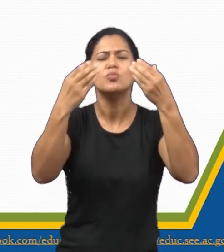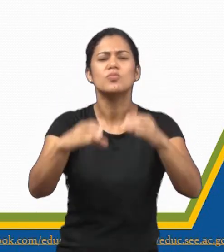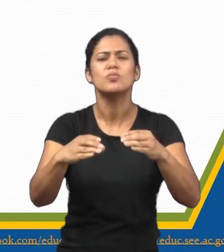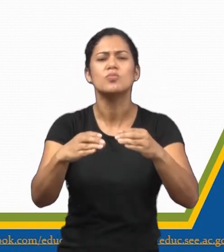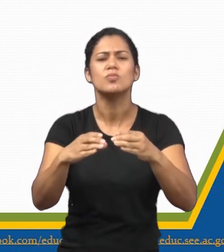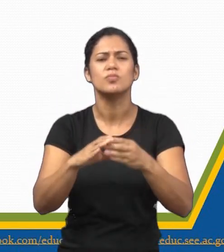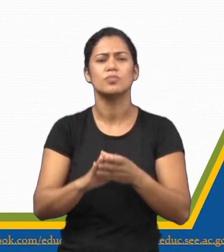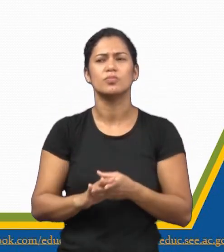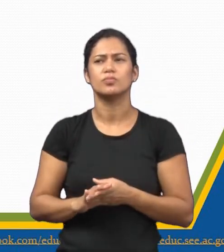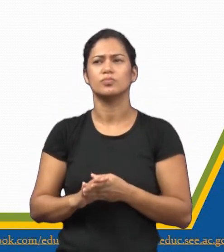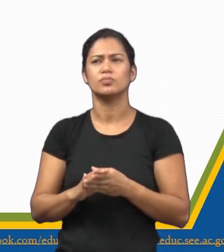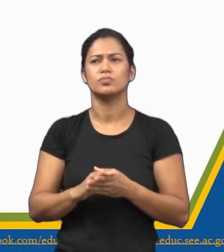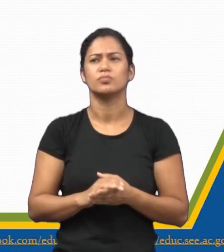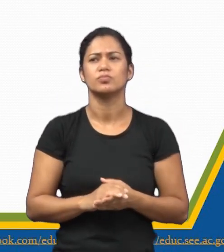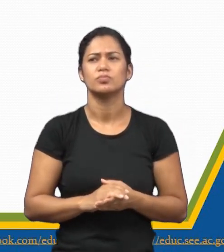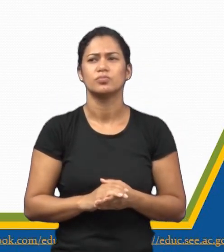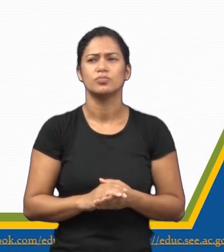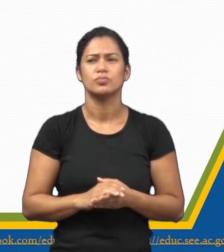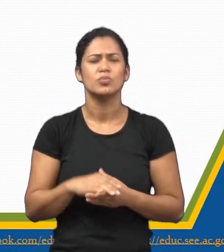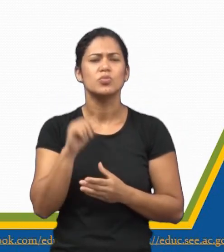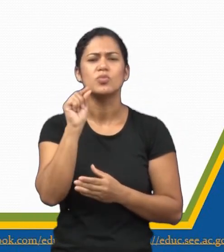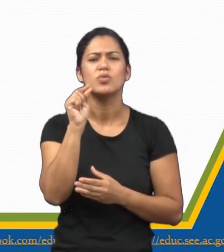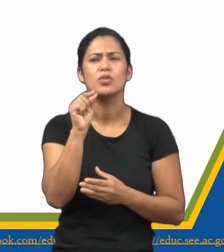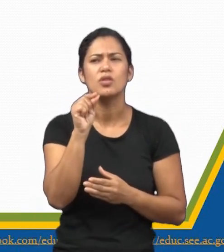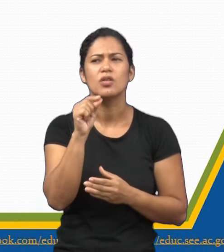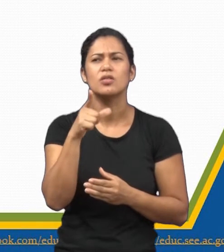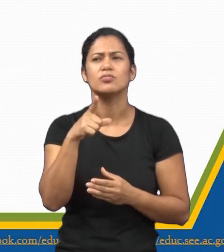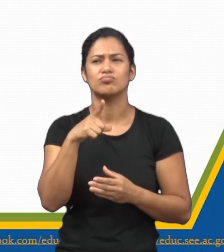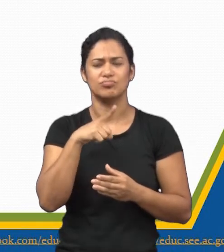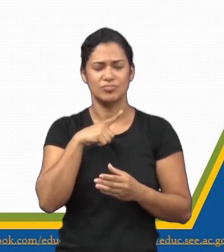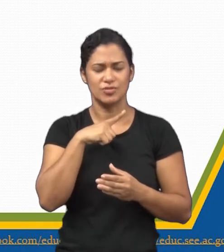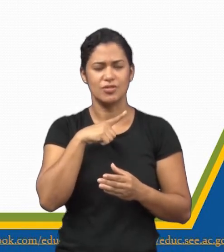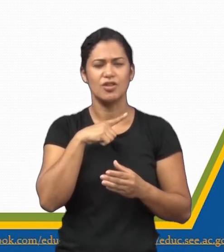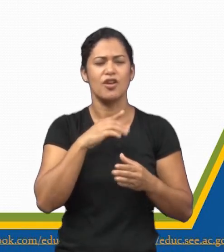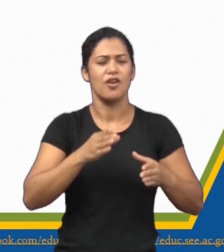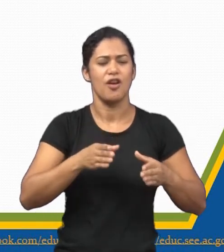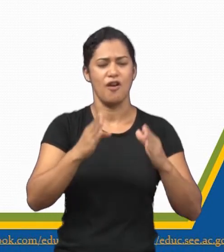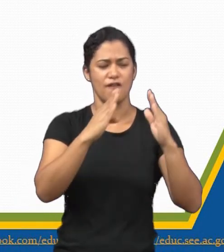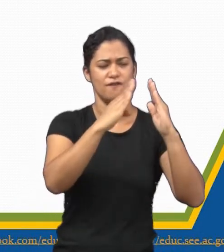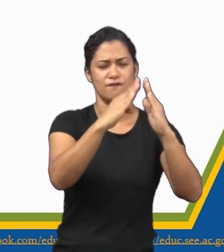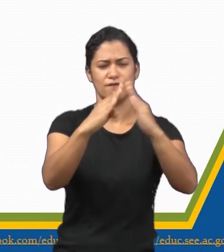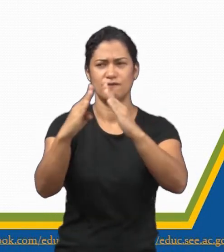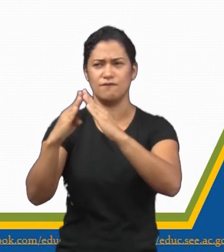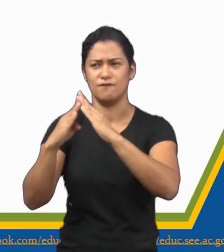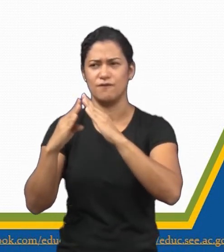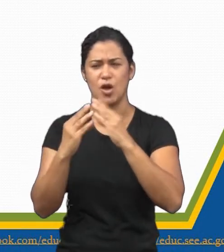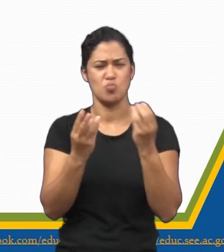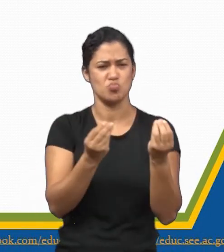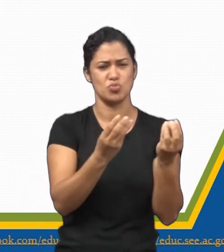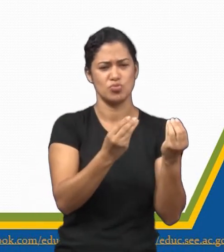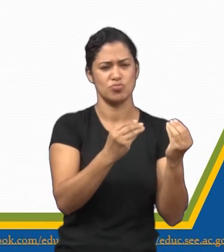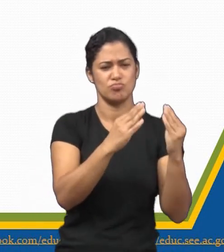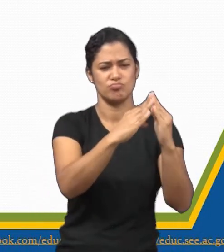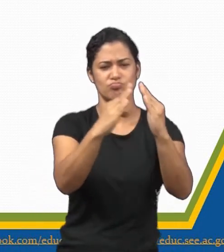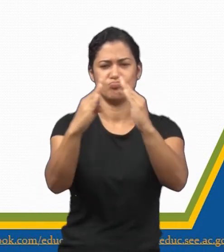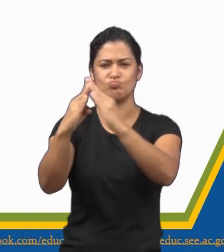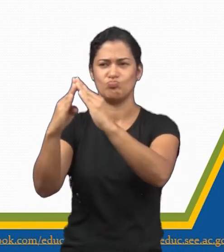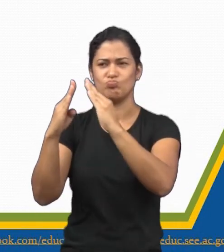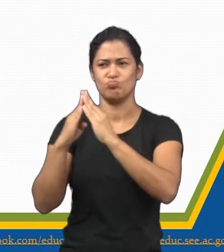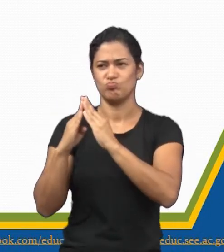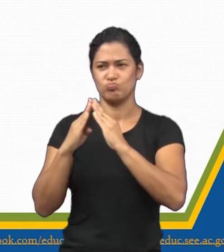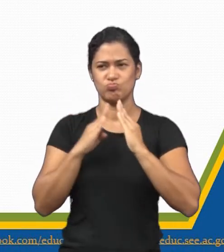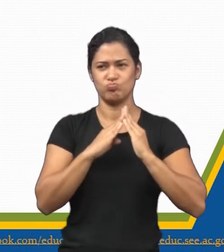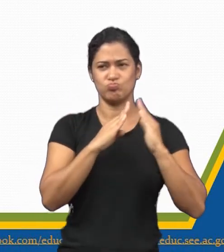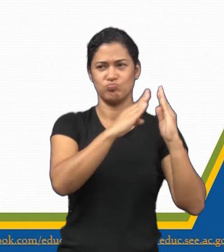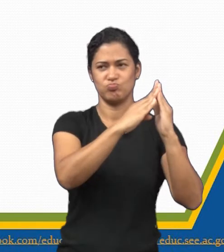residencial? Ó, casas. Várias casas. Ó, casa como essa primeira, como a segunda. Ó,